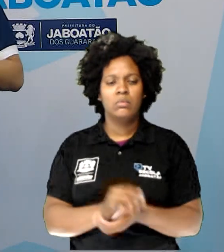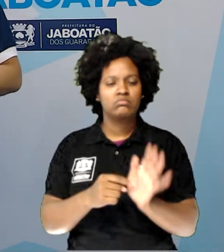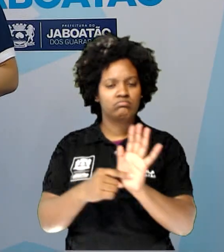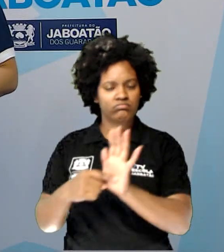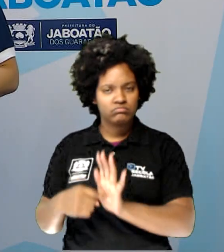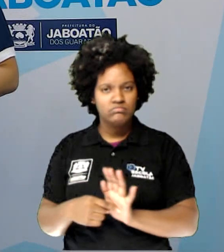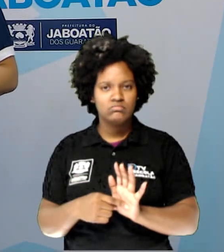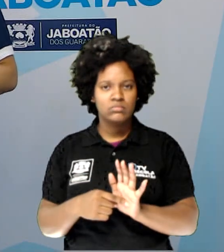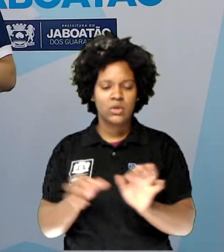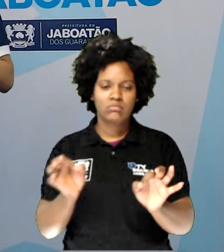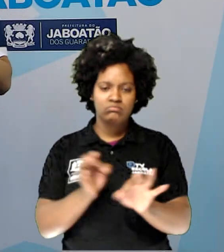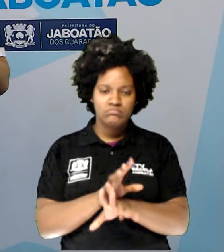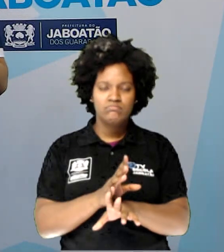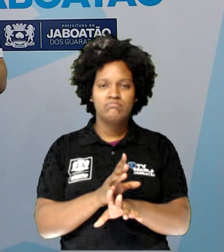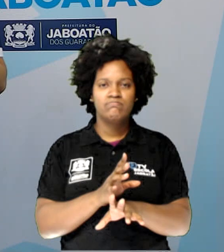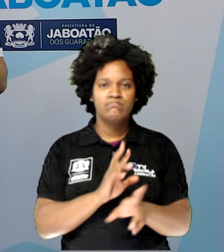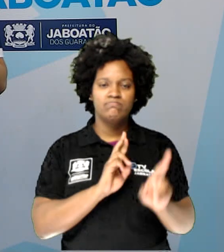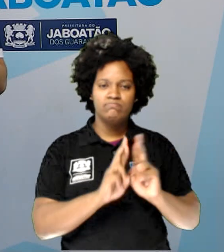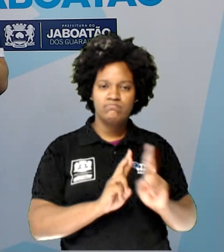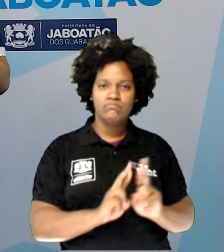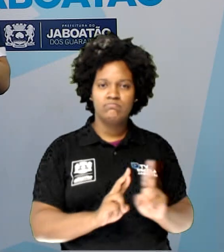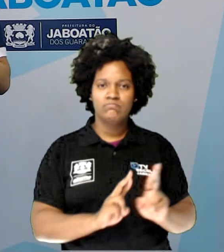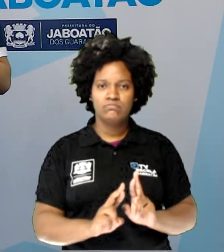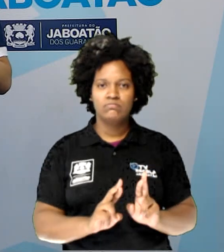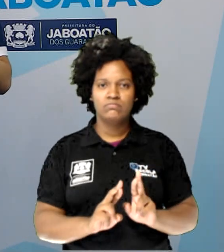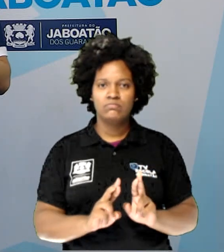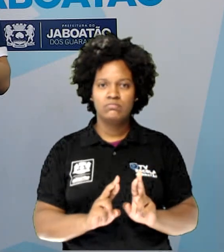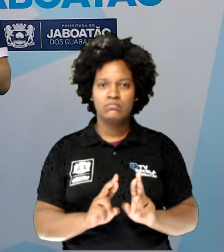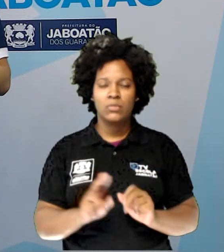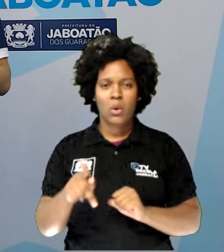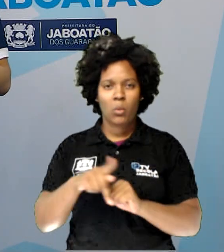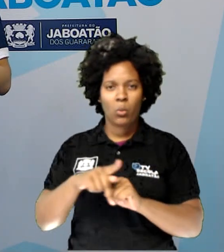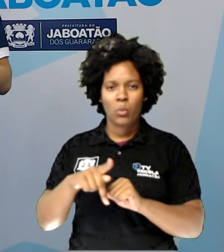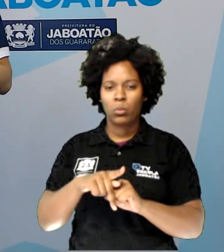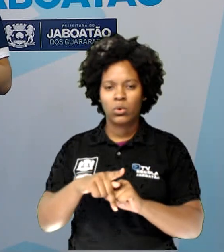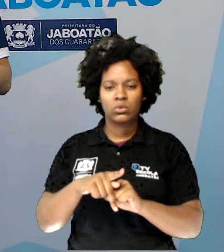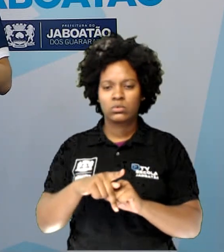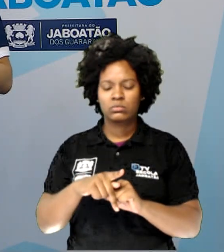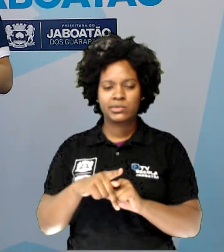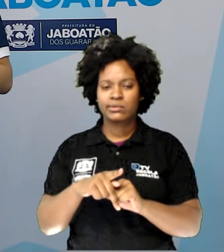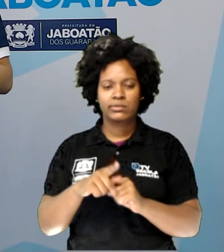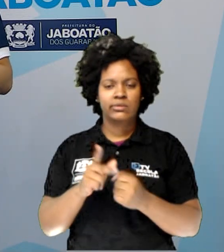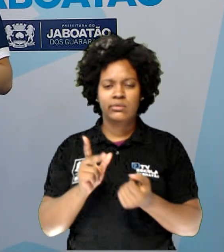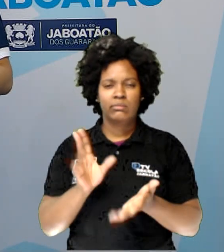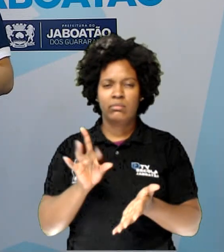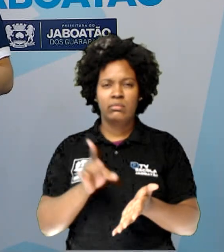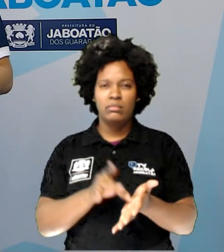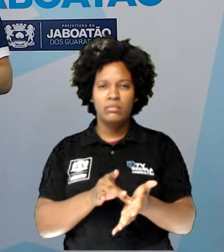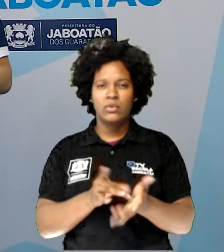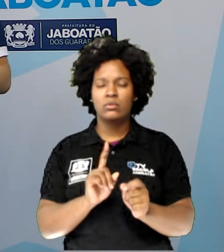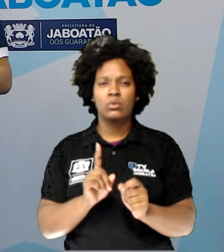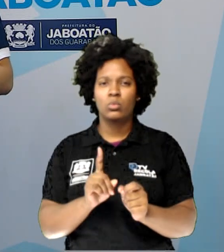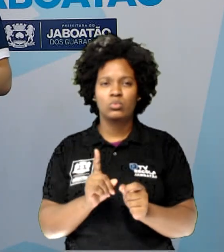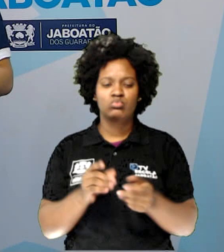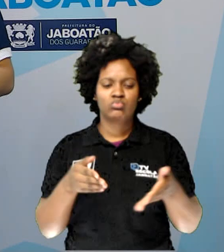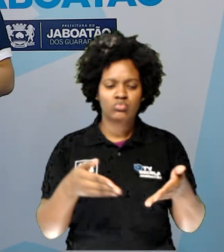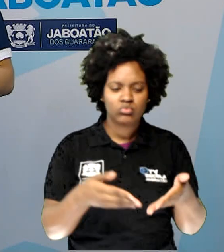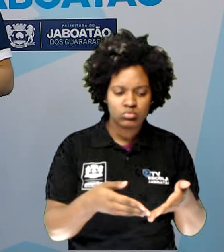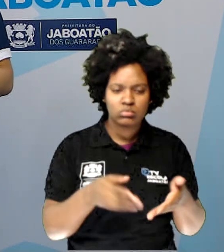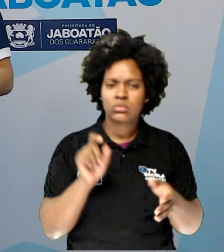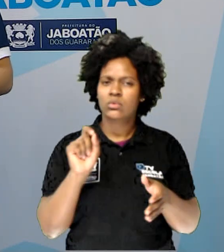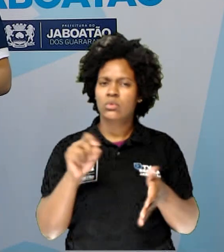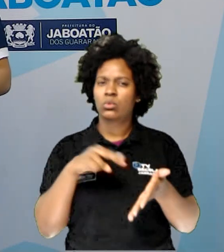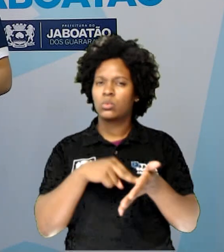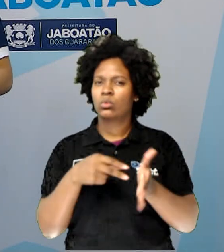resolver essa questão. O termo algum é um pronome indefinido. Ao dizer algum, ele não especifica o que é